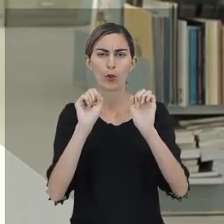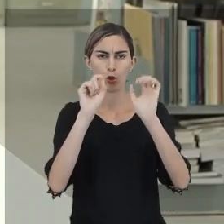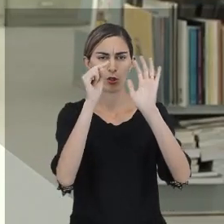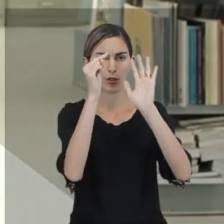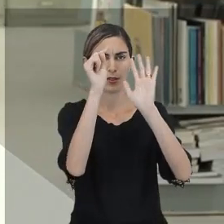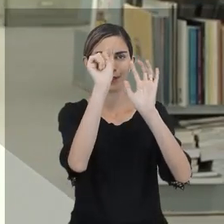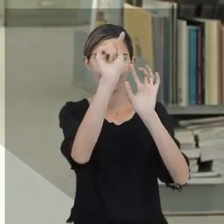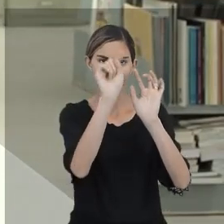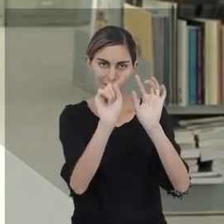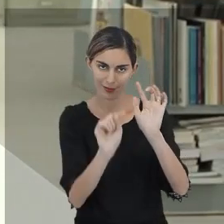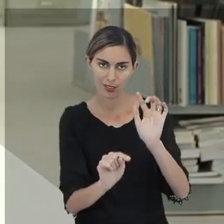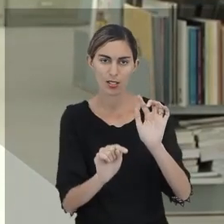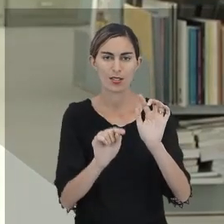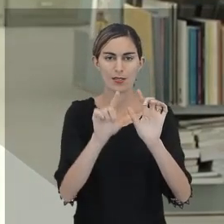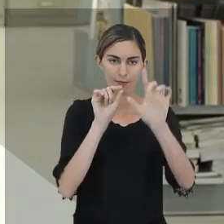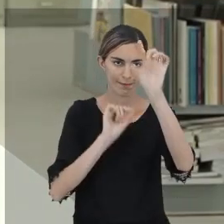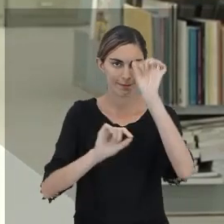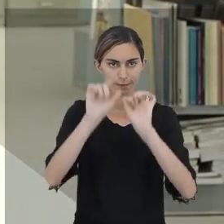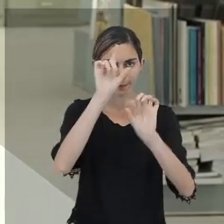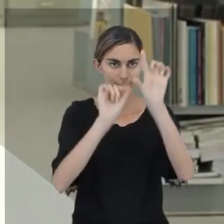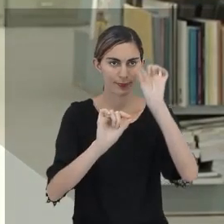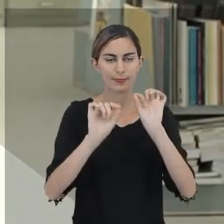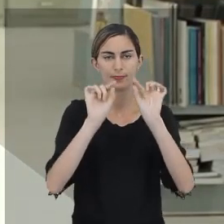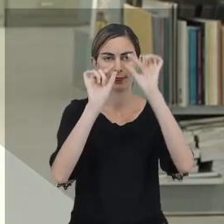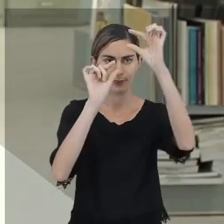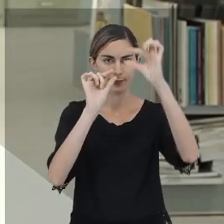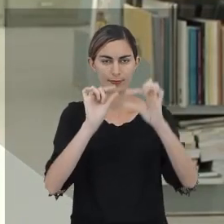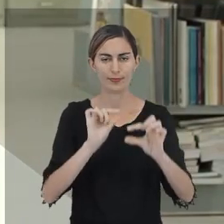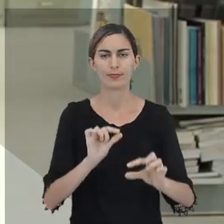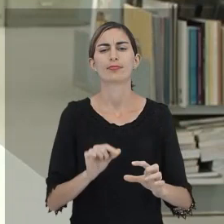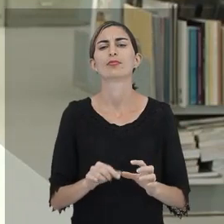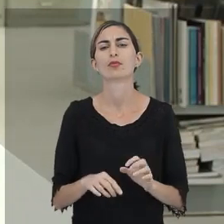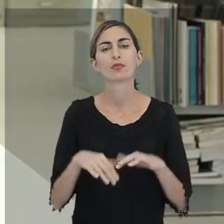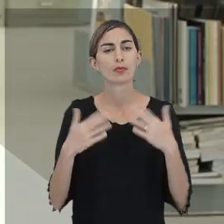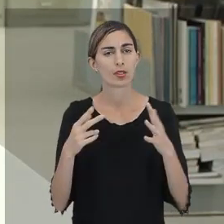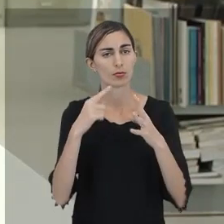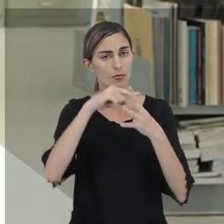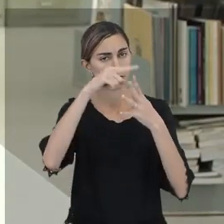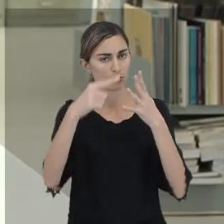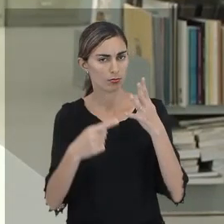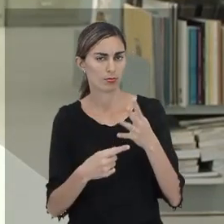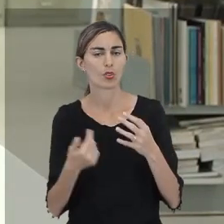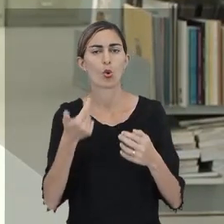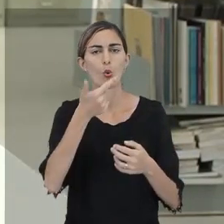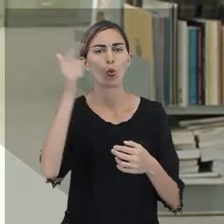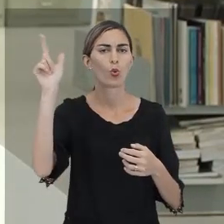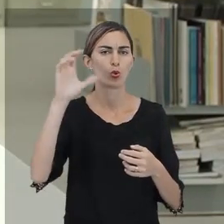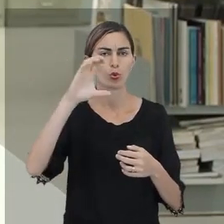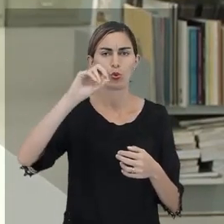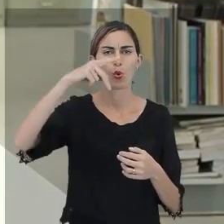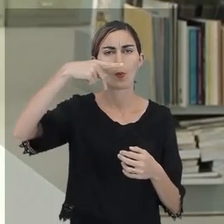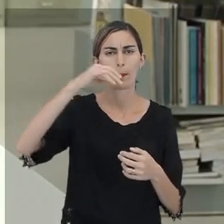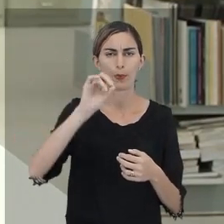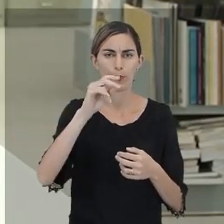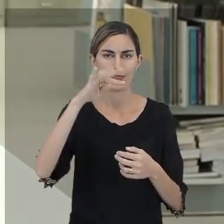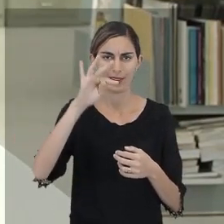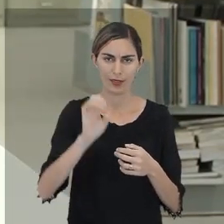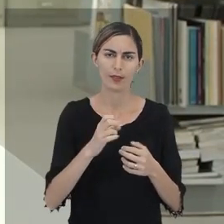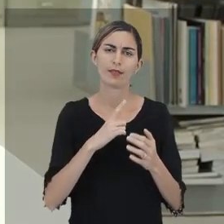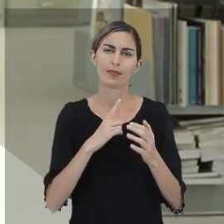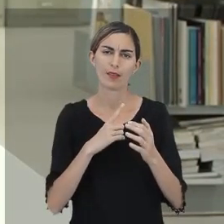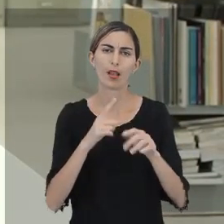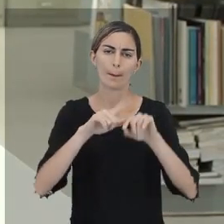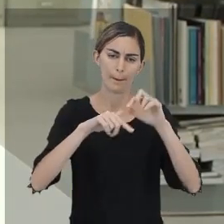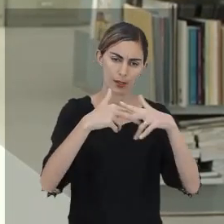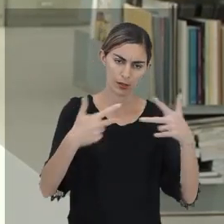em dezembro o componente fazer uma seleção enfim então esses aí são outros componentes 11 existe no nosso material outros não